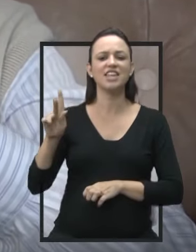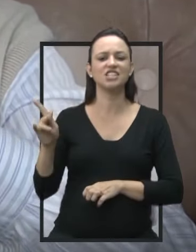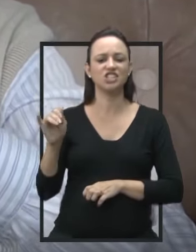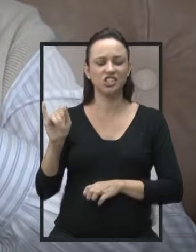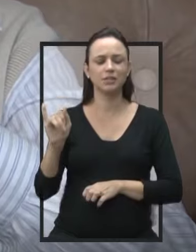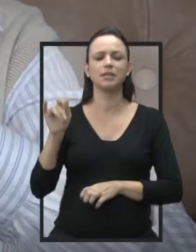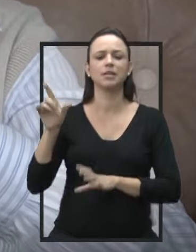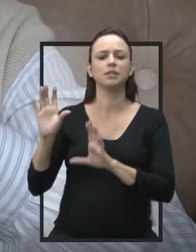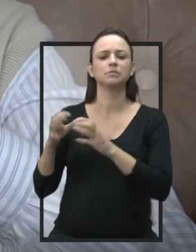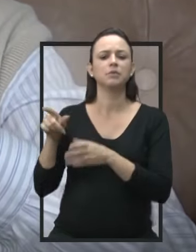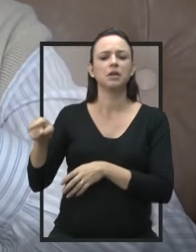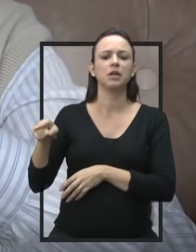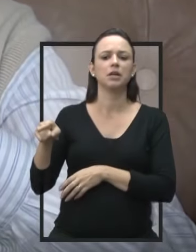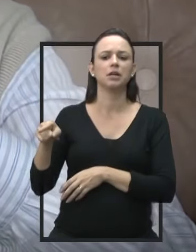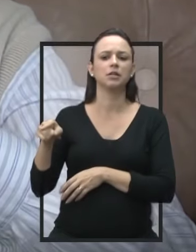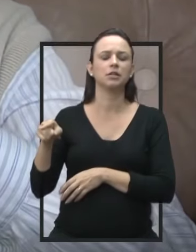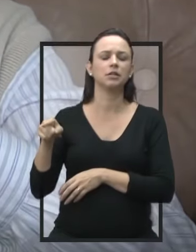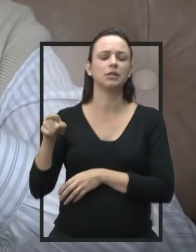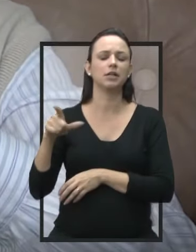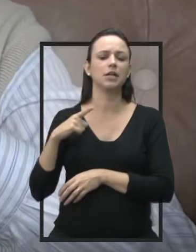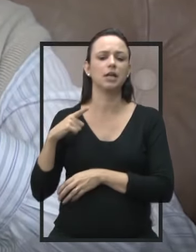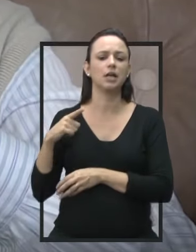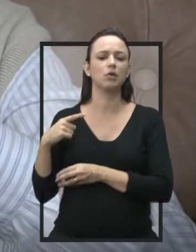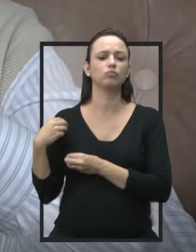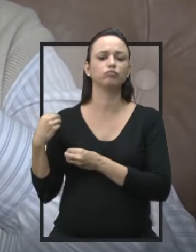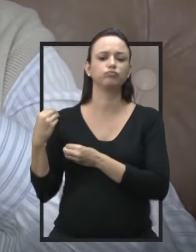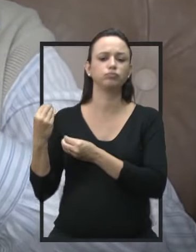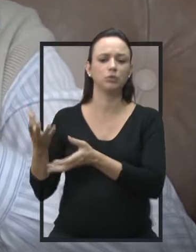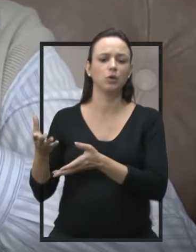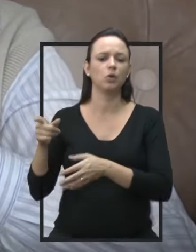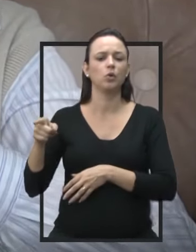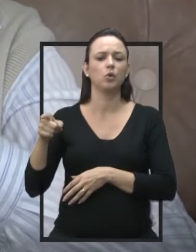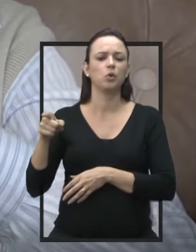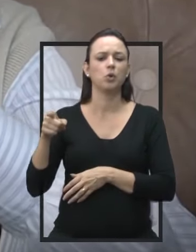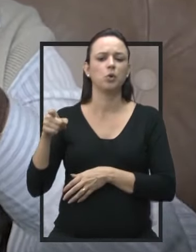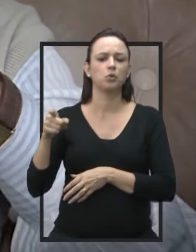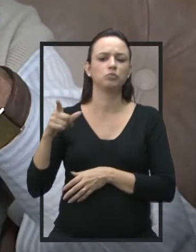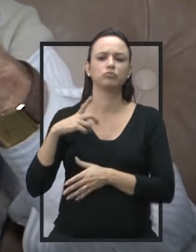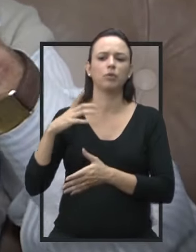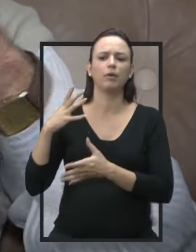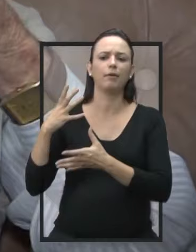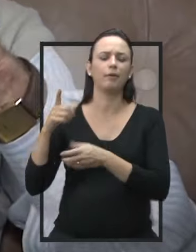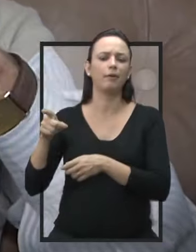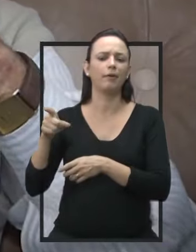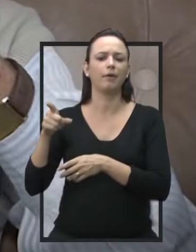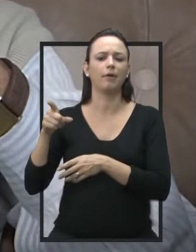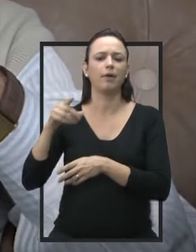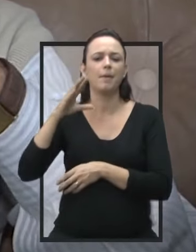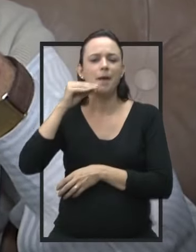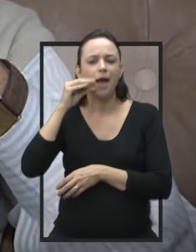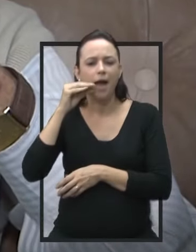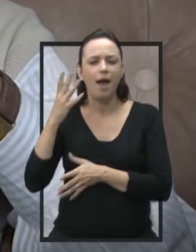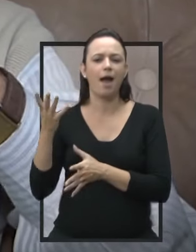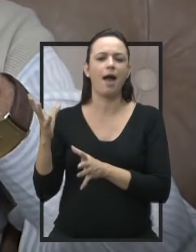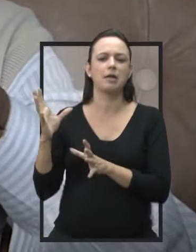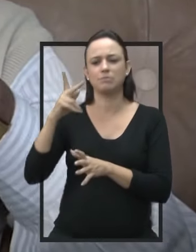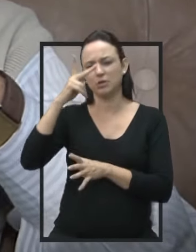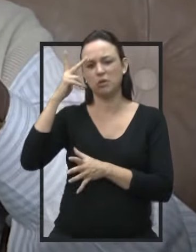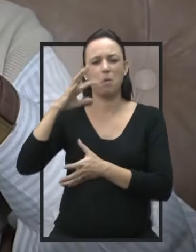né, receberam lá um conclave lá de